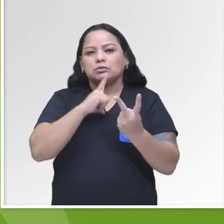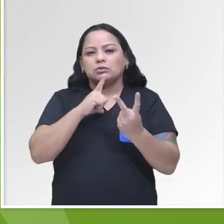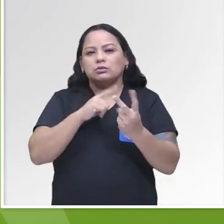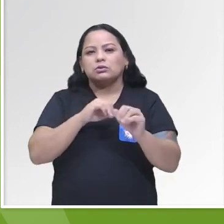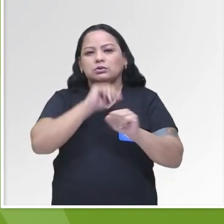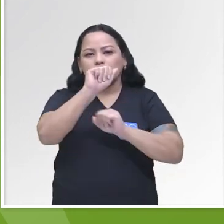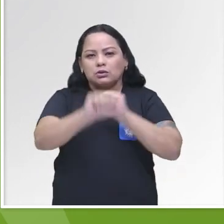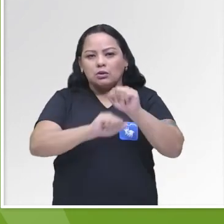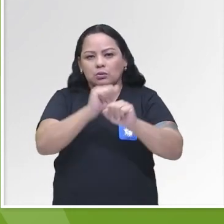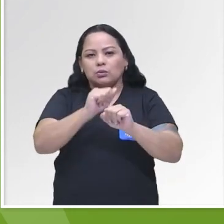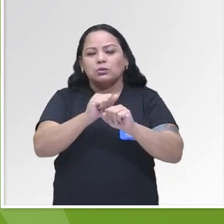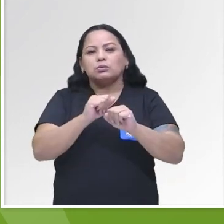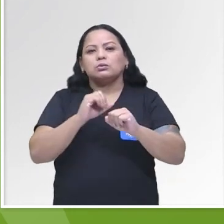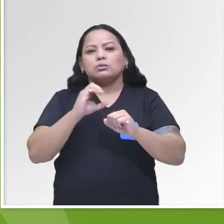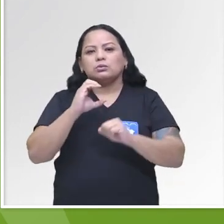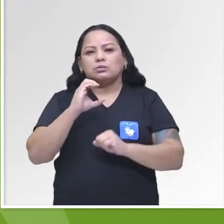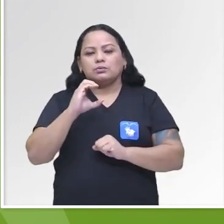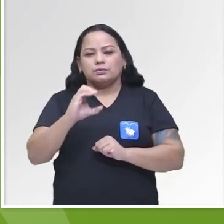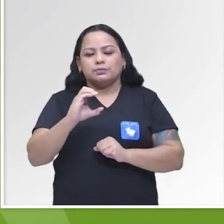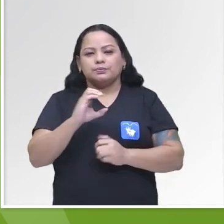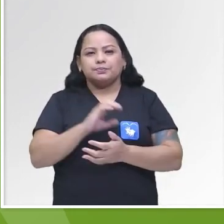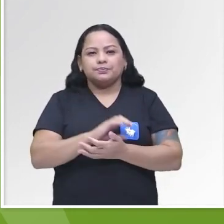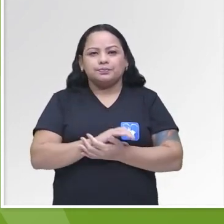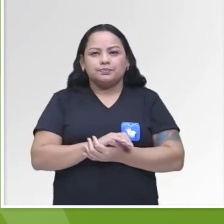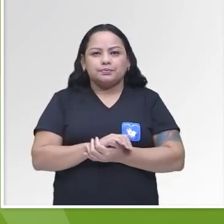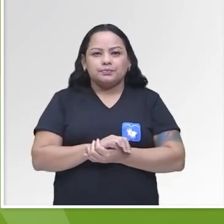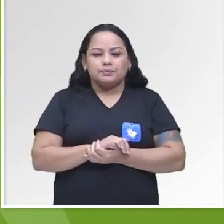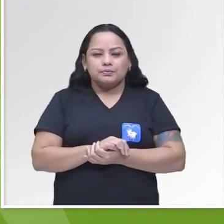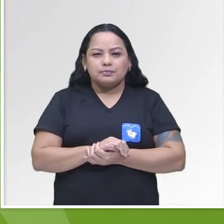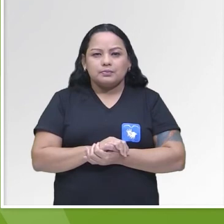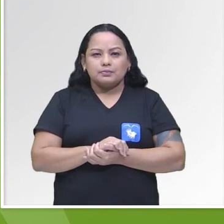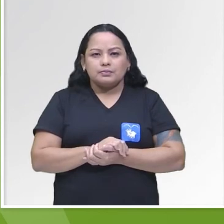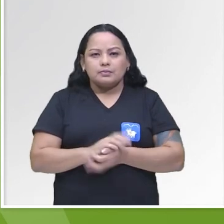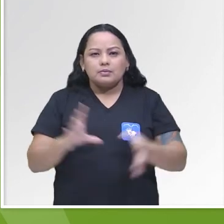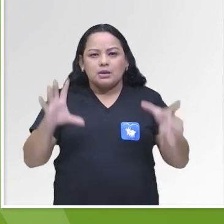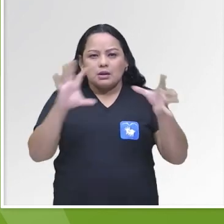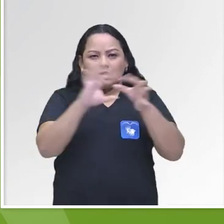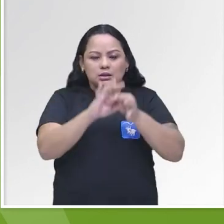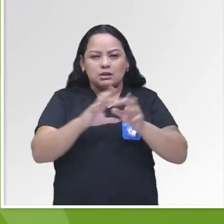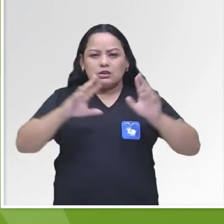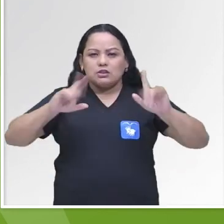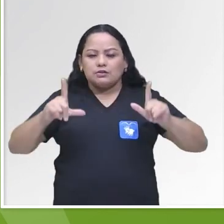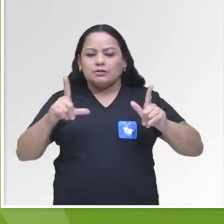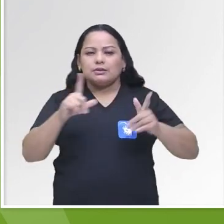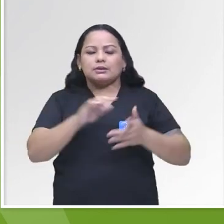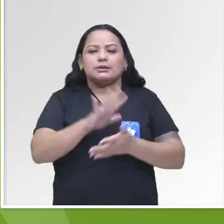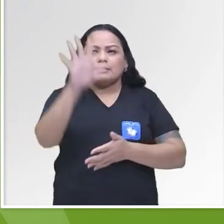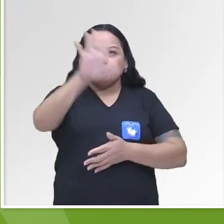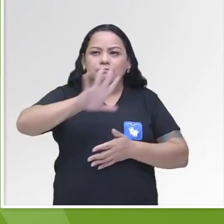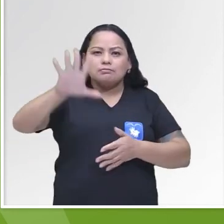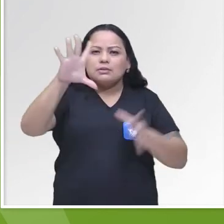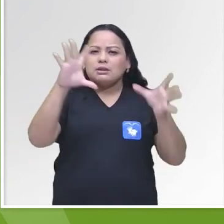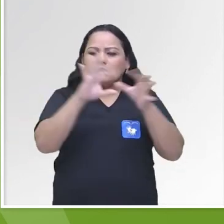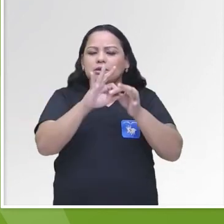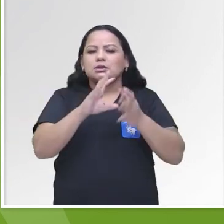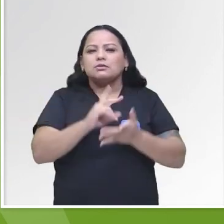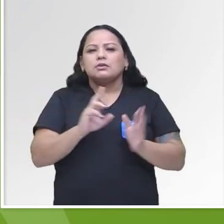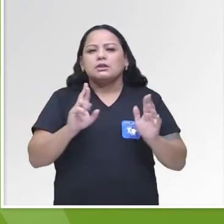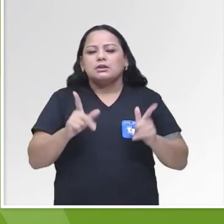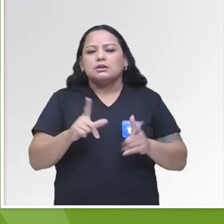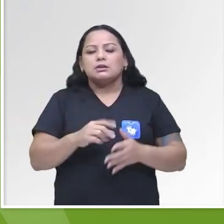de carbonos do ciclo com ligantes diferentes. E aí, eu